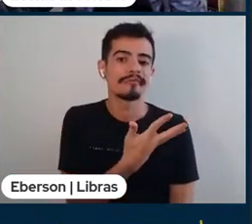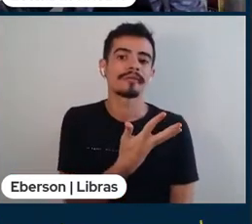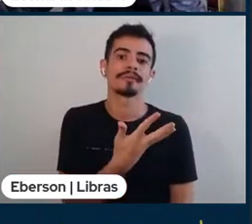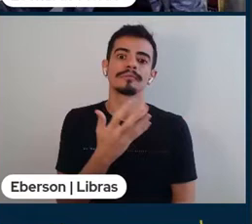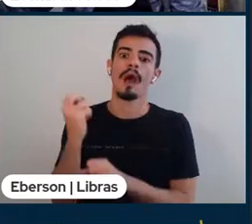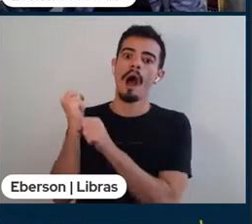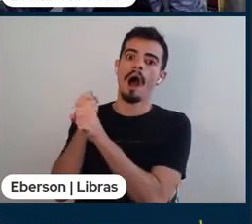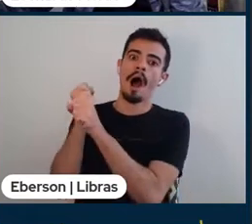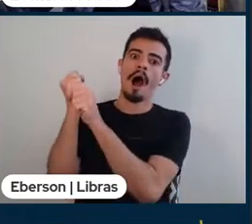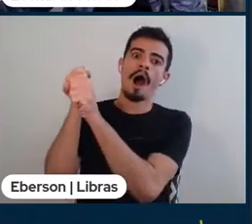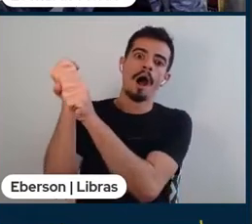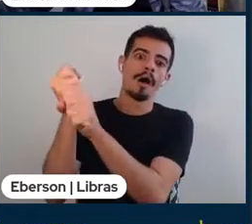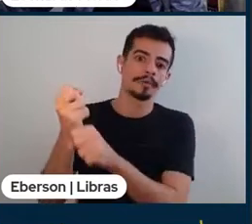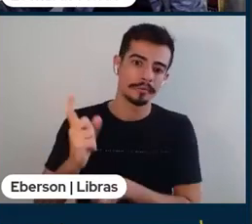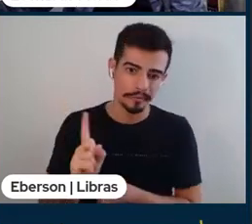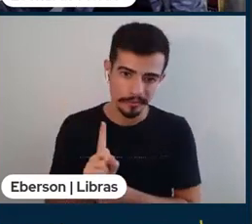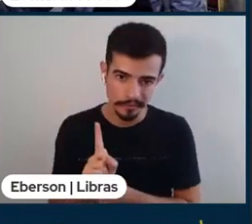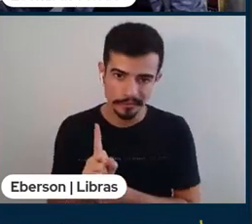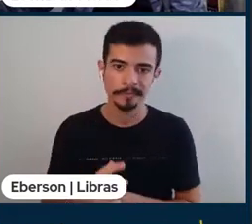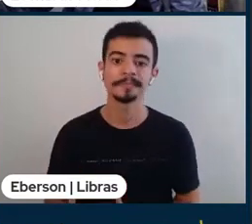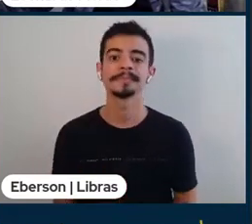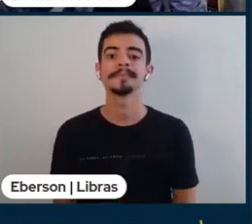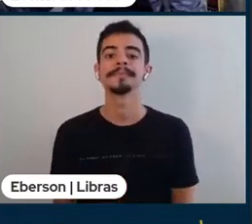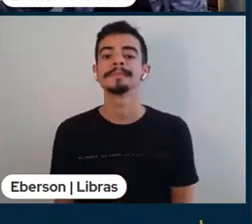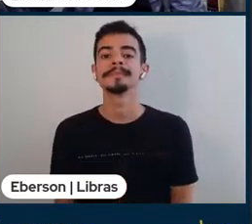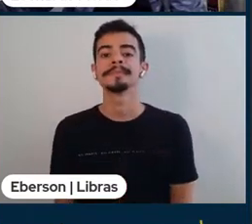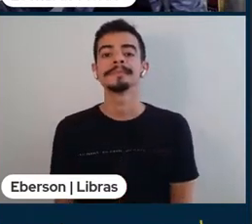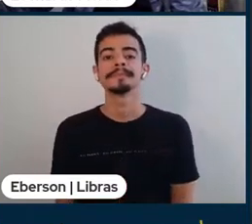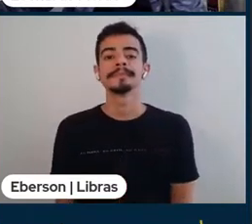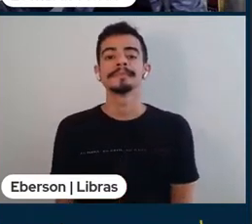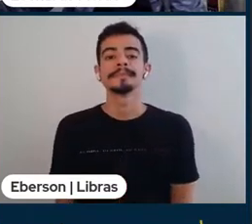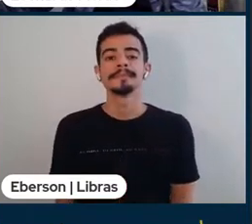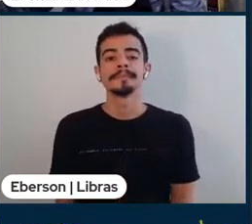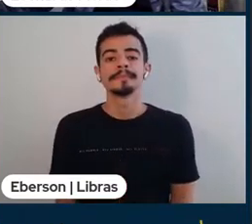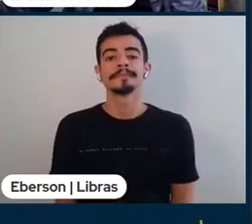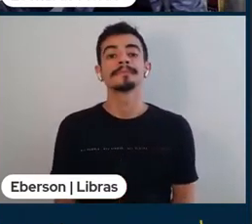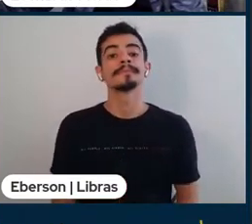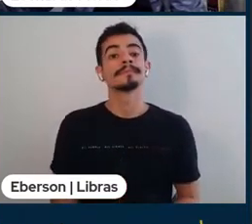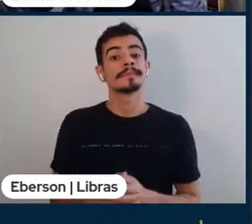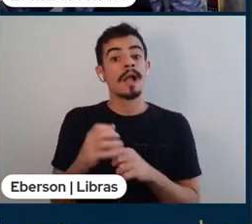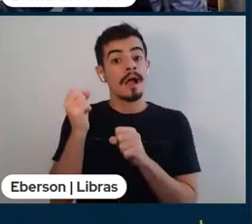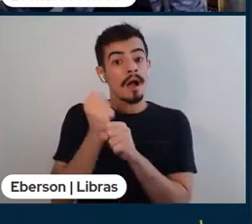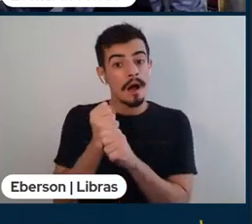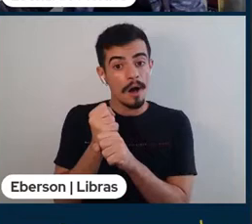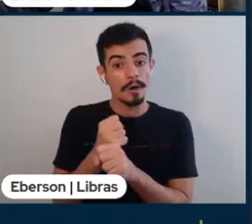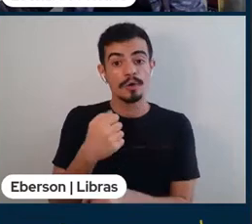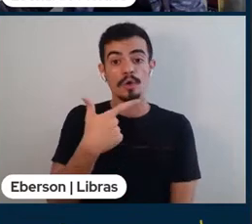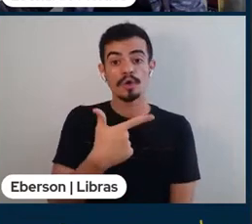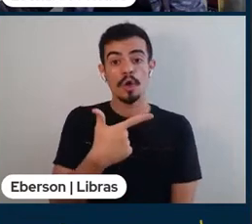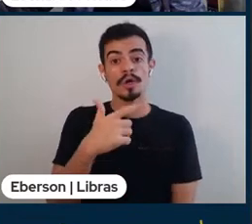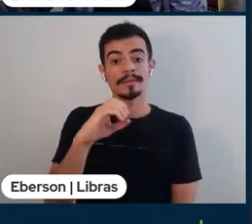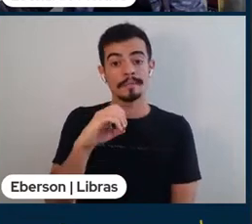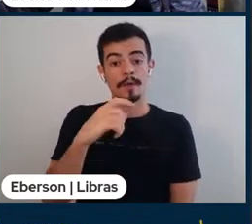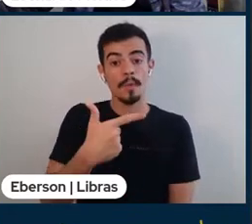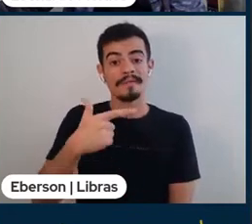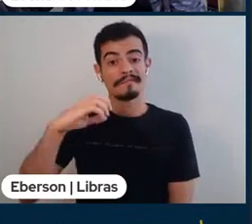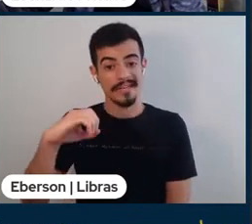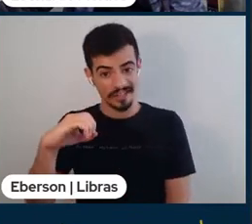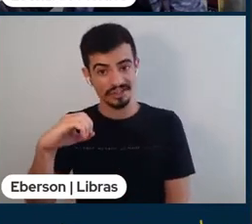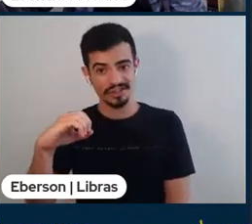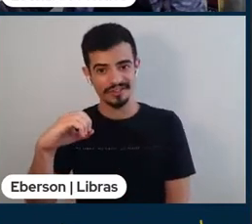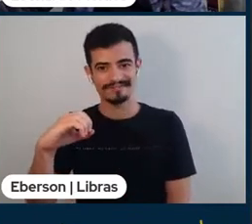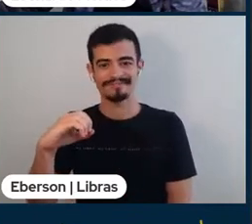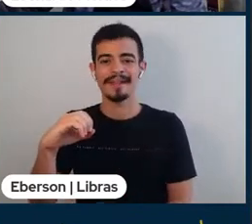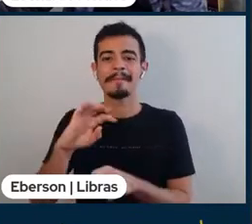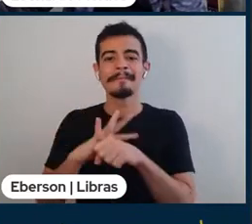áreas da tecnologia. E a partir de 2020, foi antes da pandemia, eu acho. Não